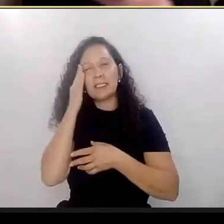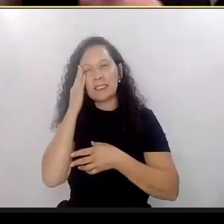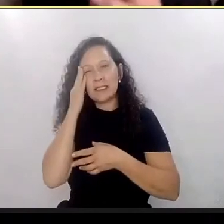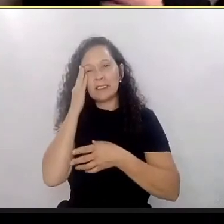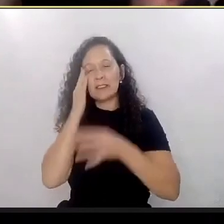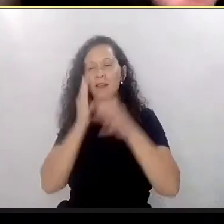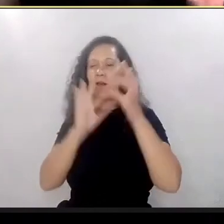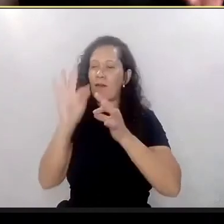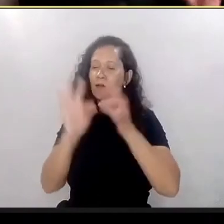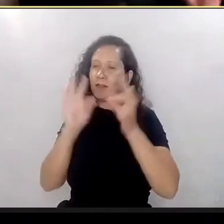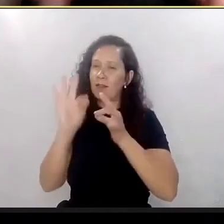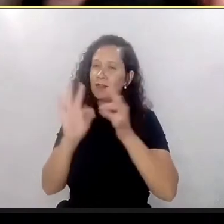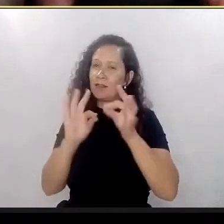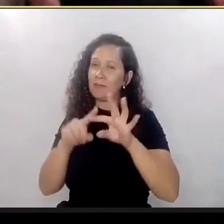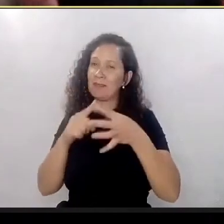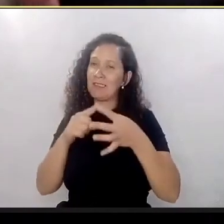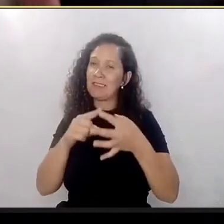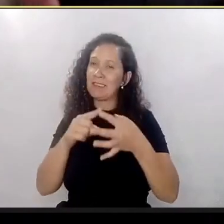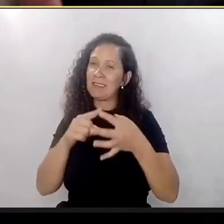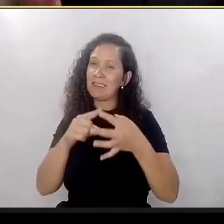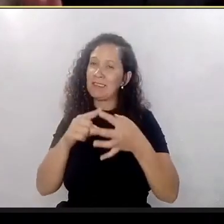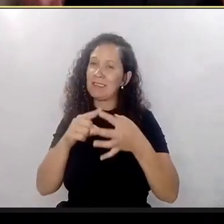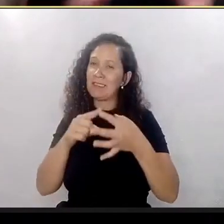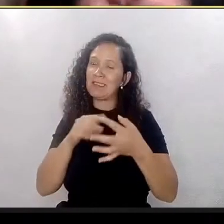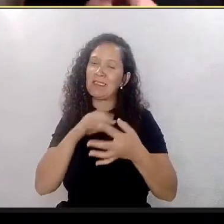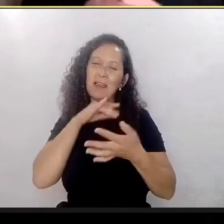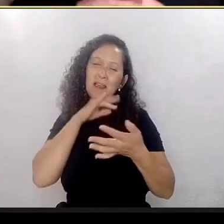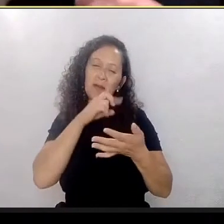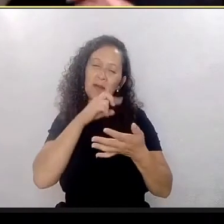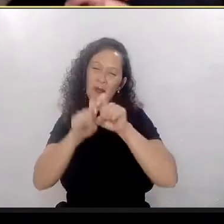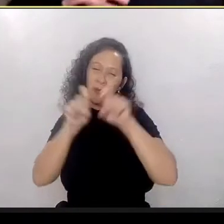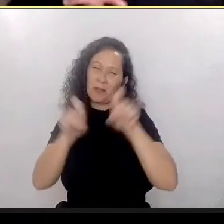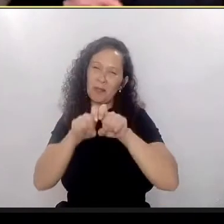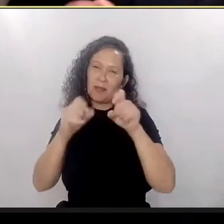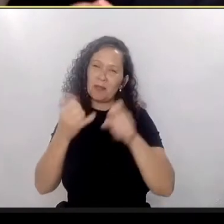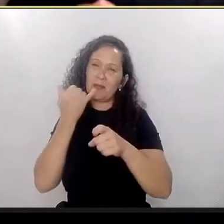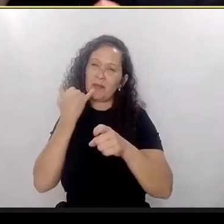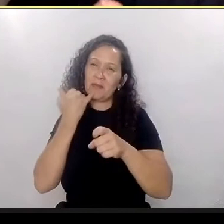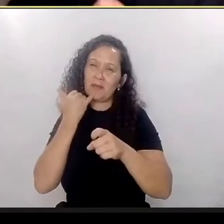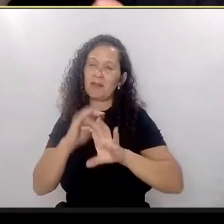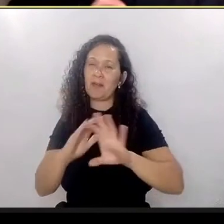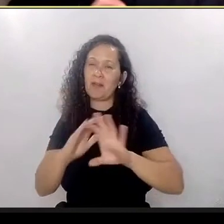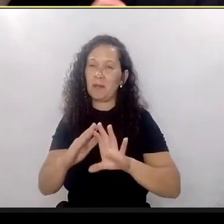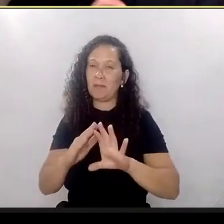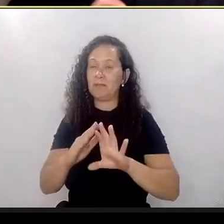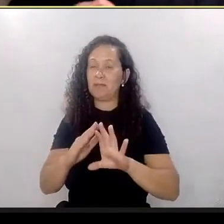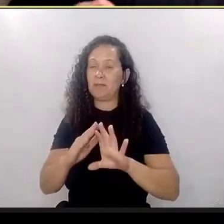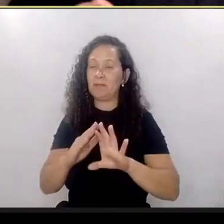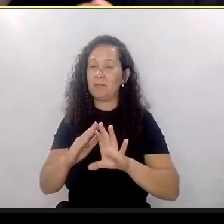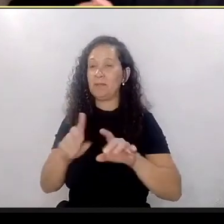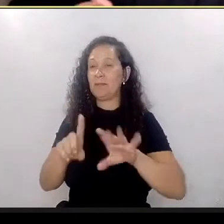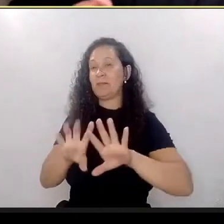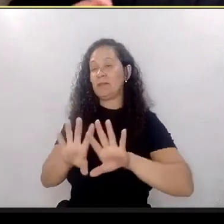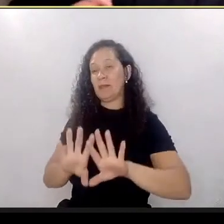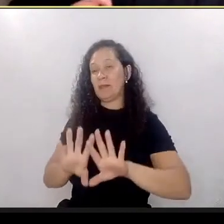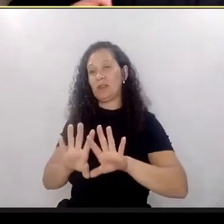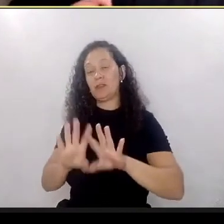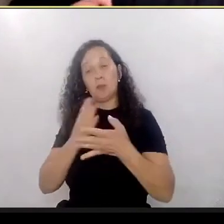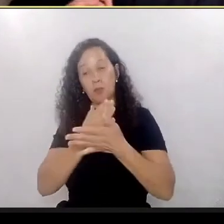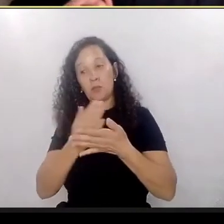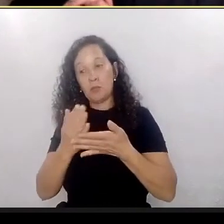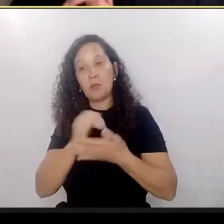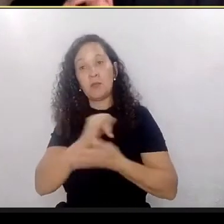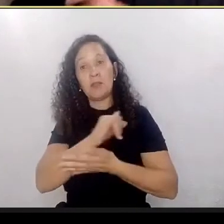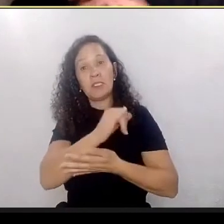ruim ler no, na tela do computador, pelo Issu, assim. Mas é um começo para ver se interessa mais conversar sobre esse